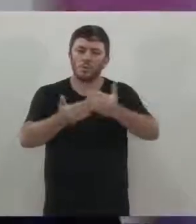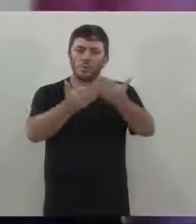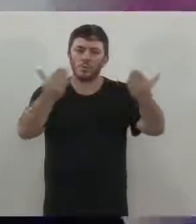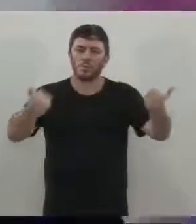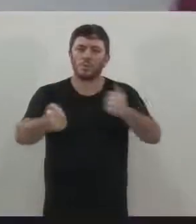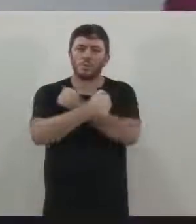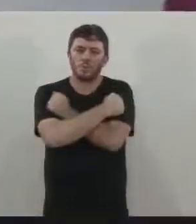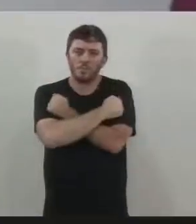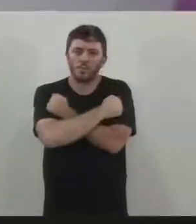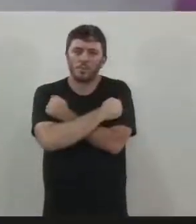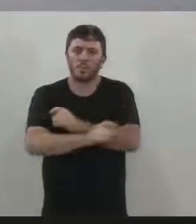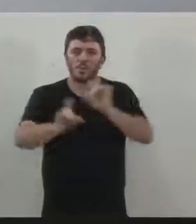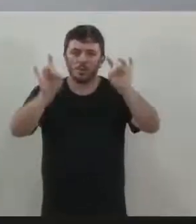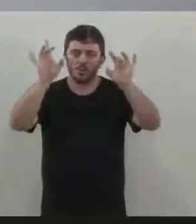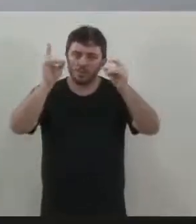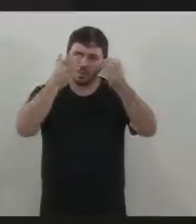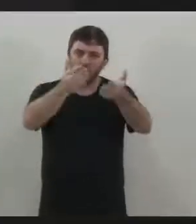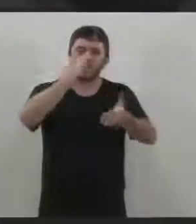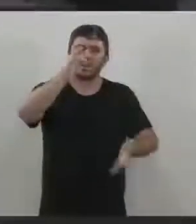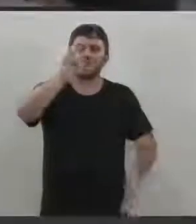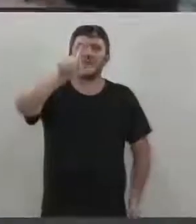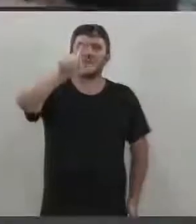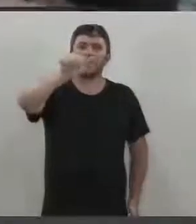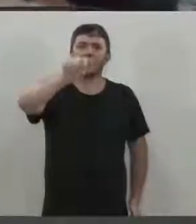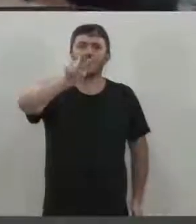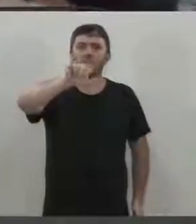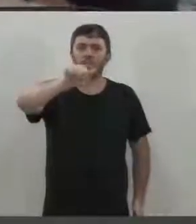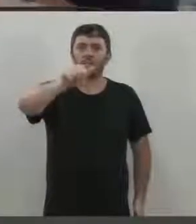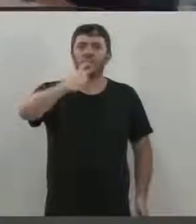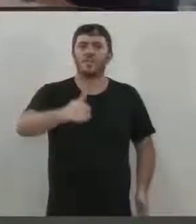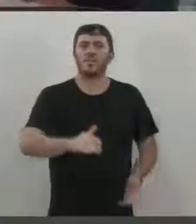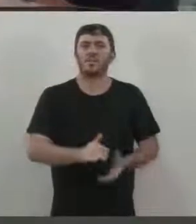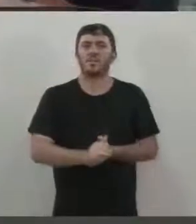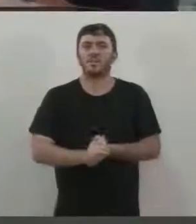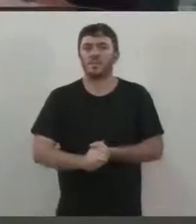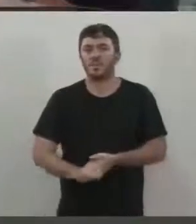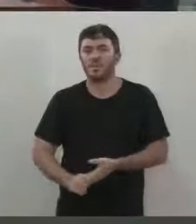abraço especial para você, Flavinha. Beijo.